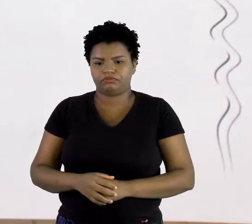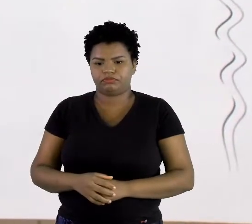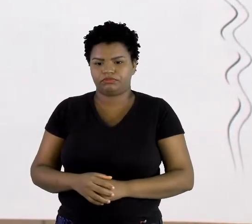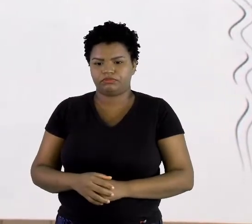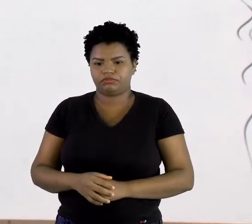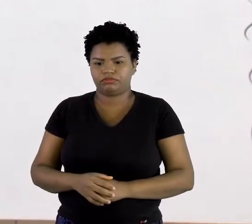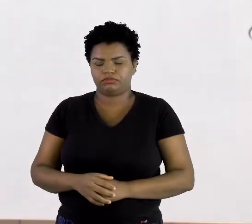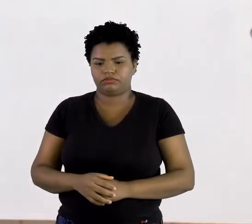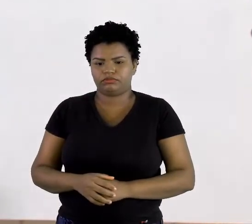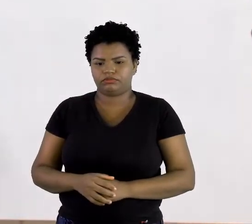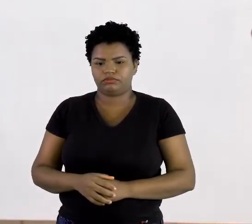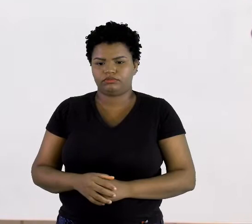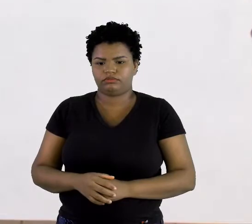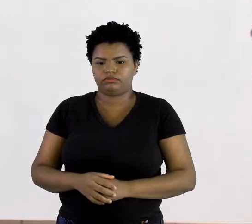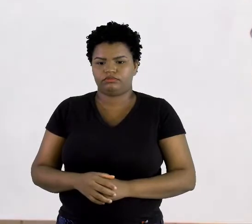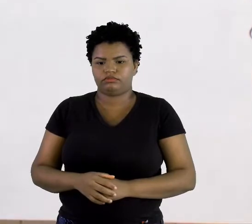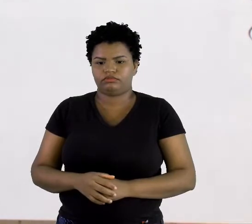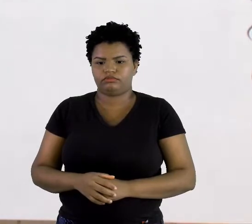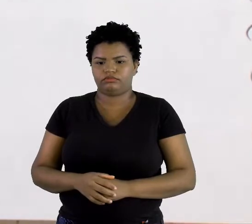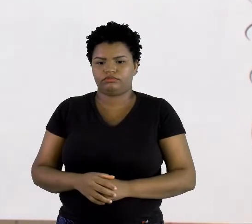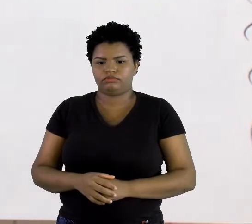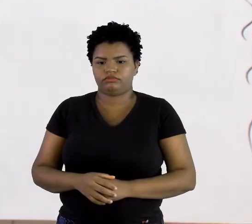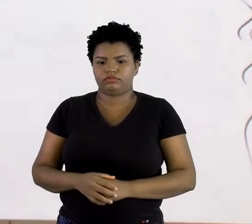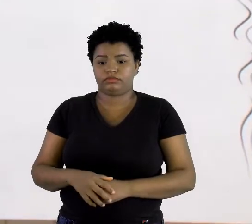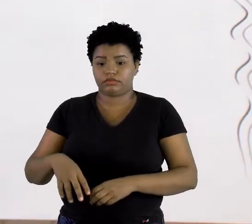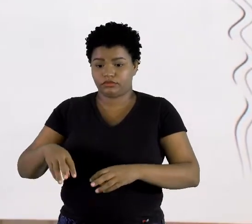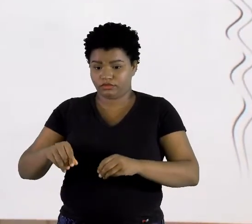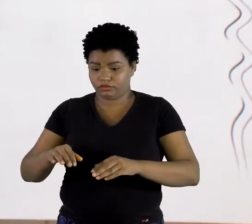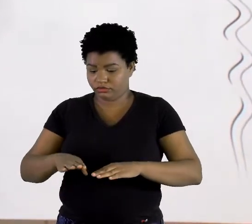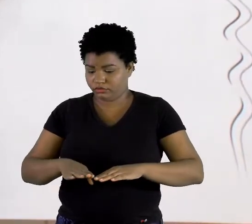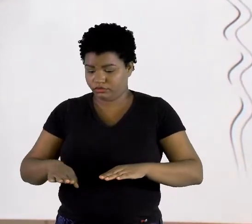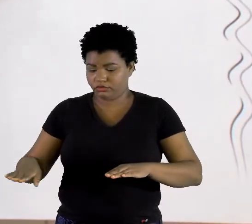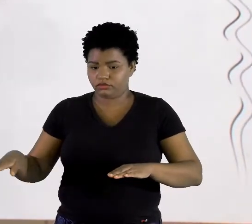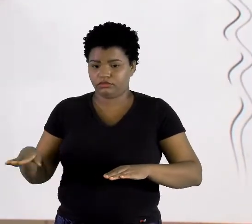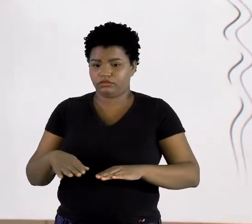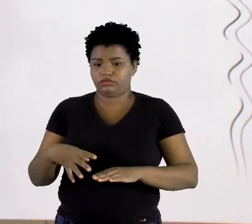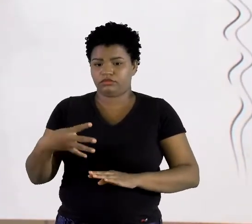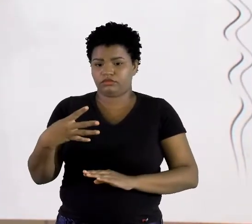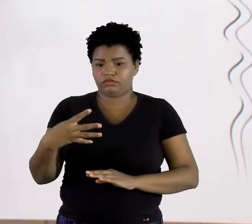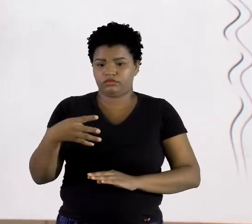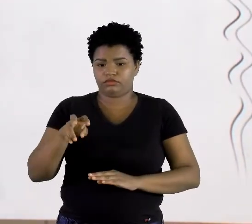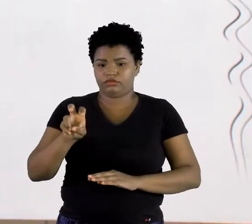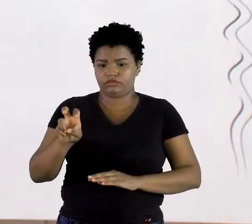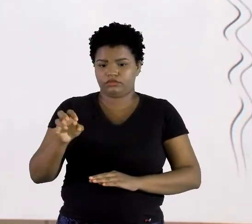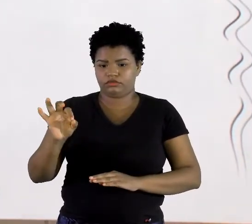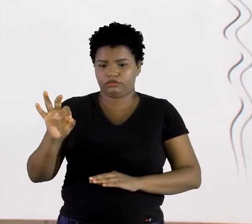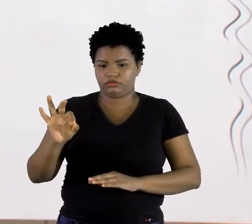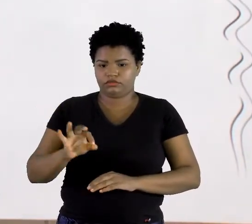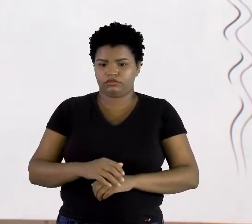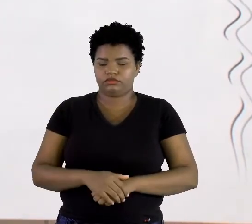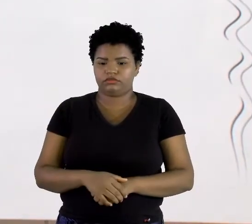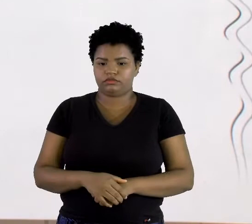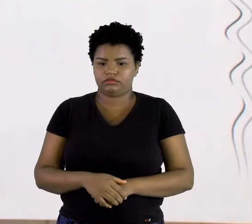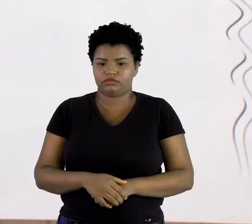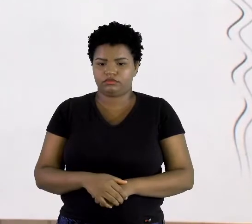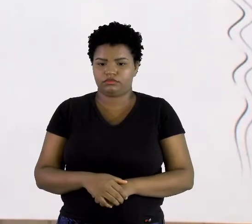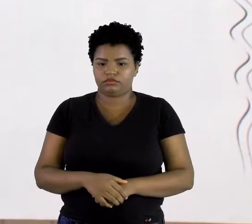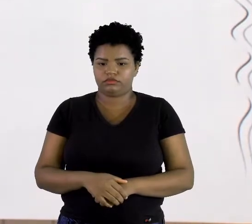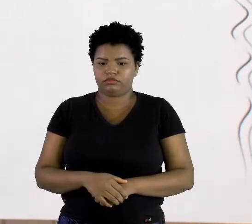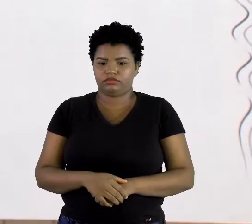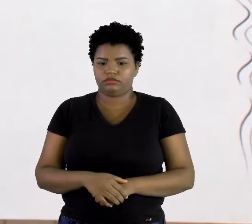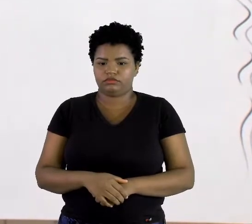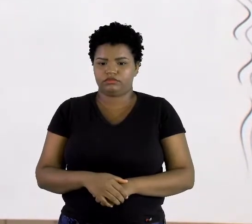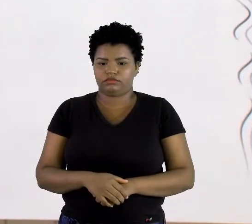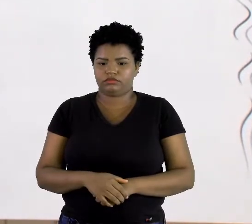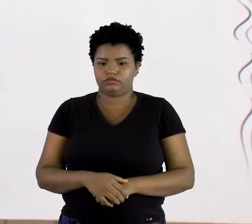Bom, forma com o solo 45 graus, então isso aqui deveria estar assim. Aqui